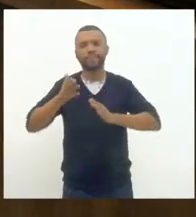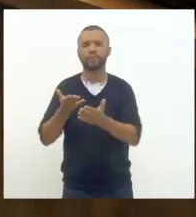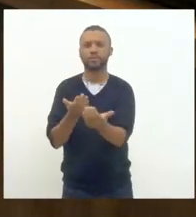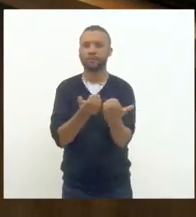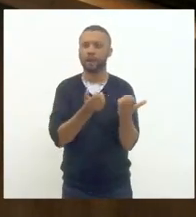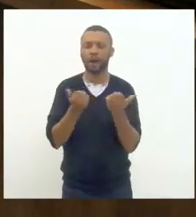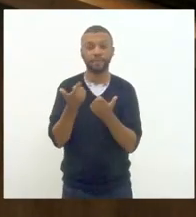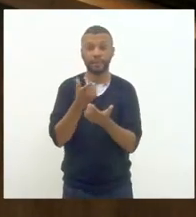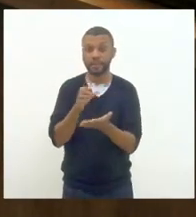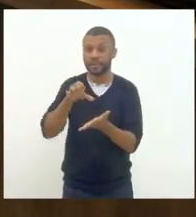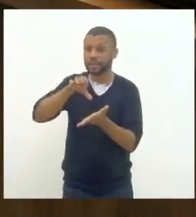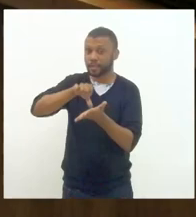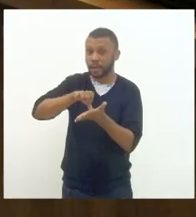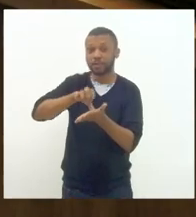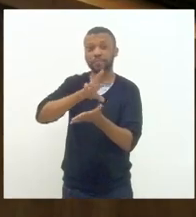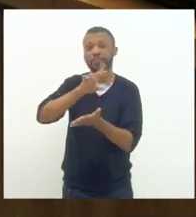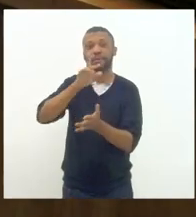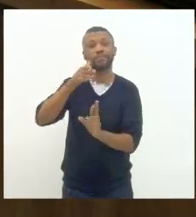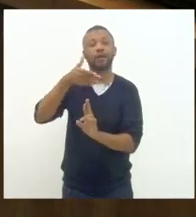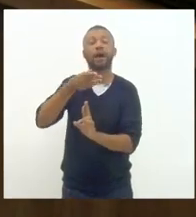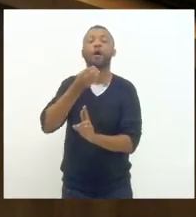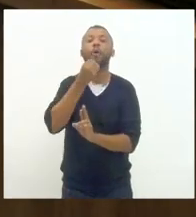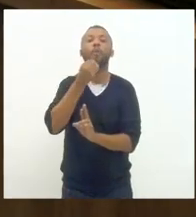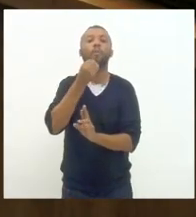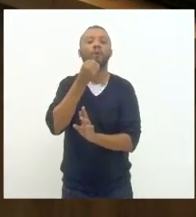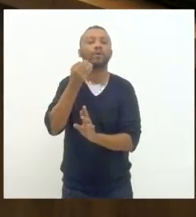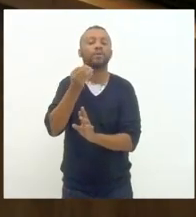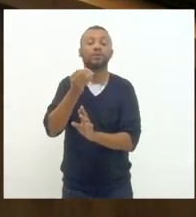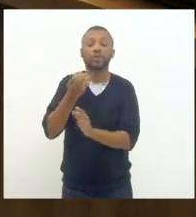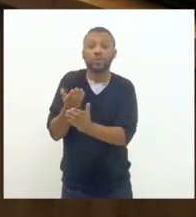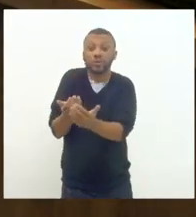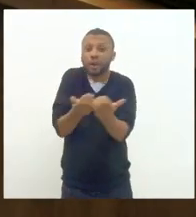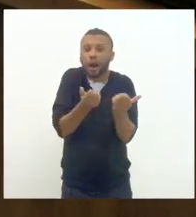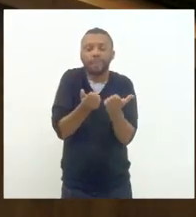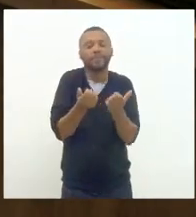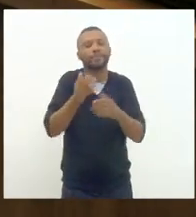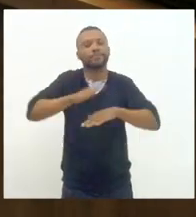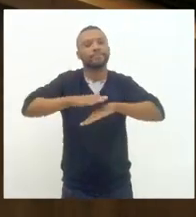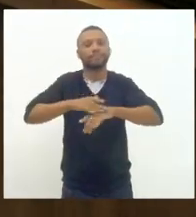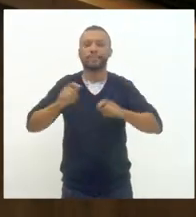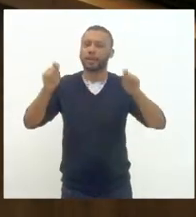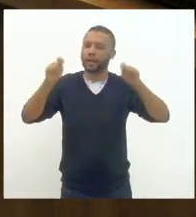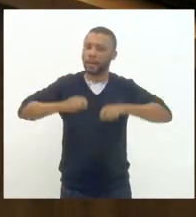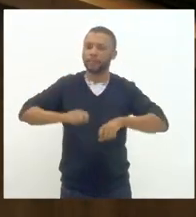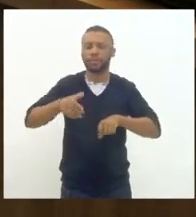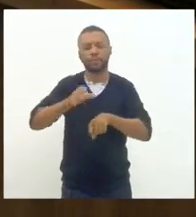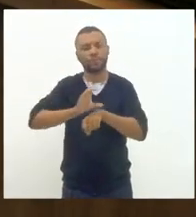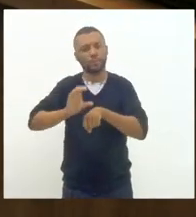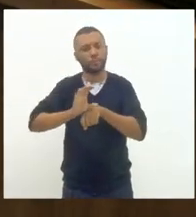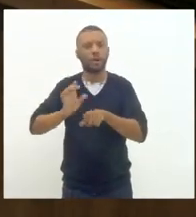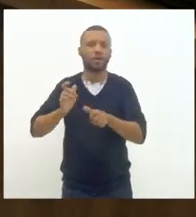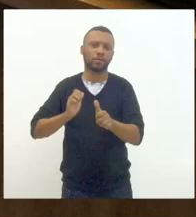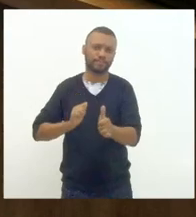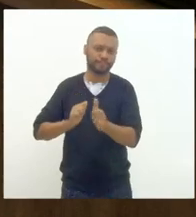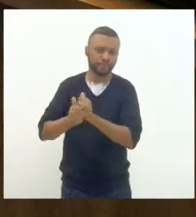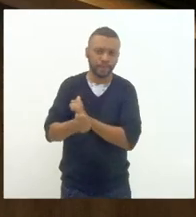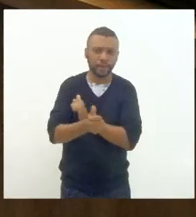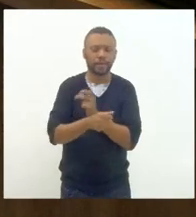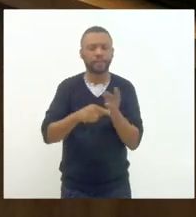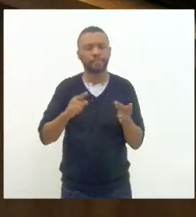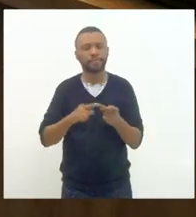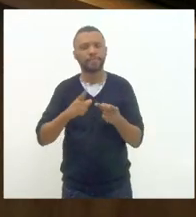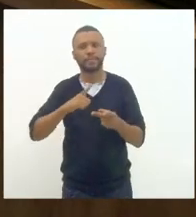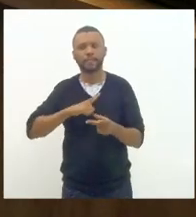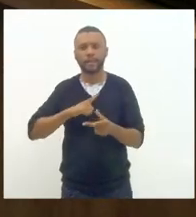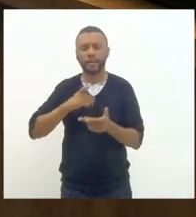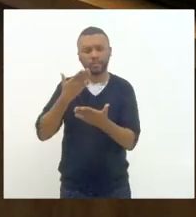Esses centros vão trazer a oportunização para os nossos jovens de se capacitar, de fazer práticas esportivas, de um